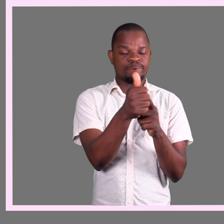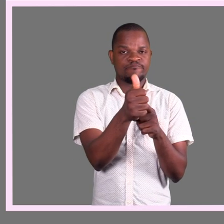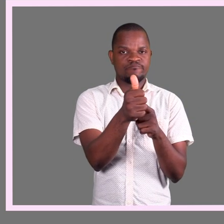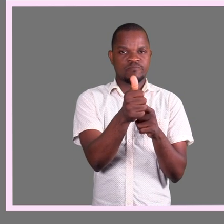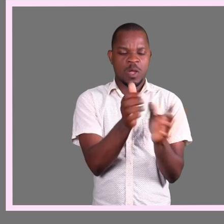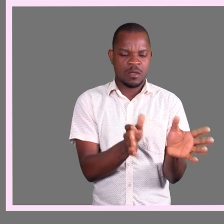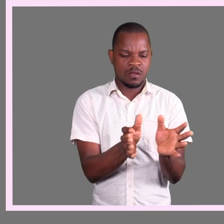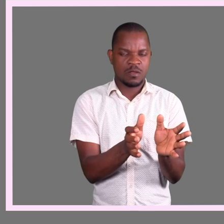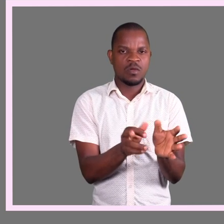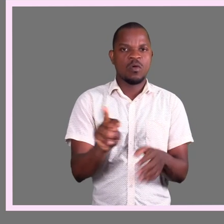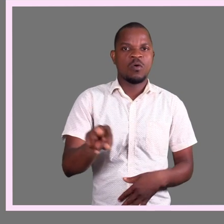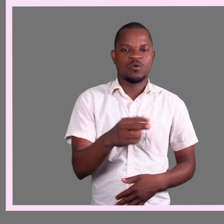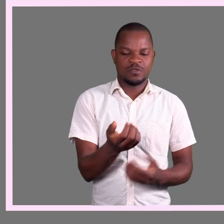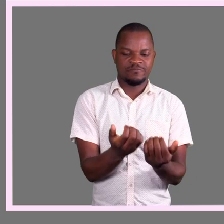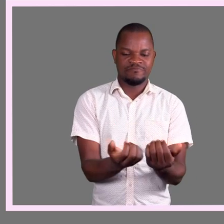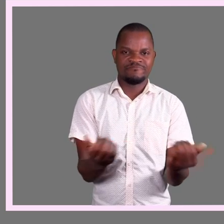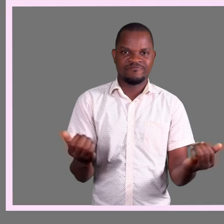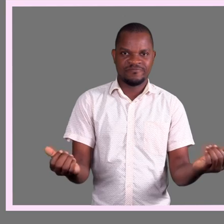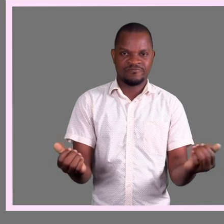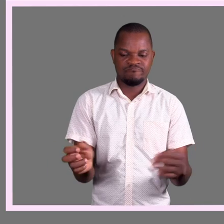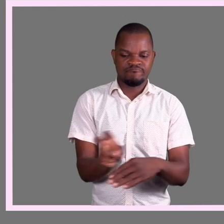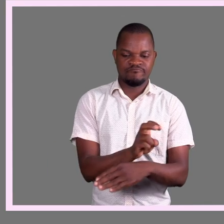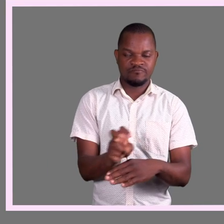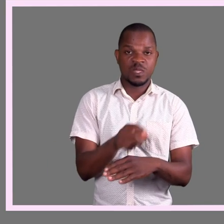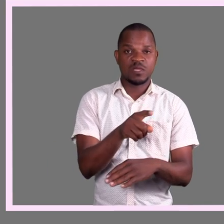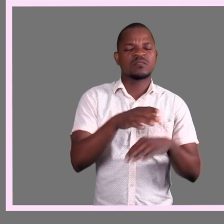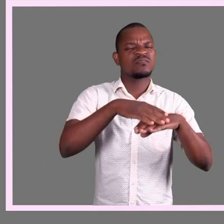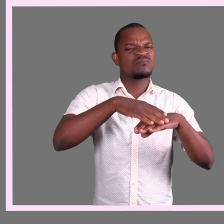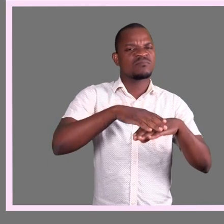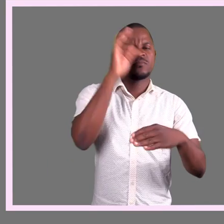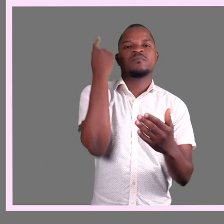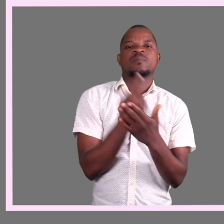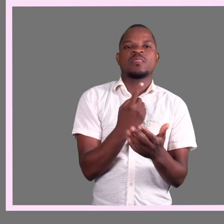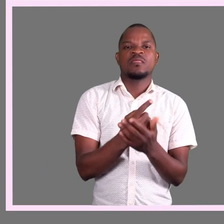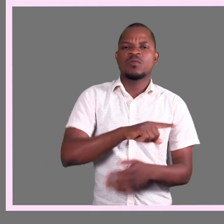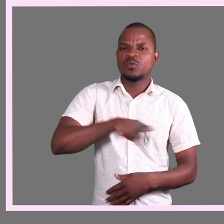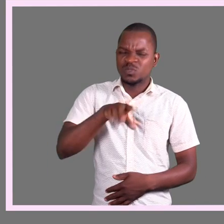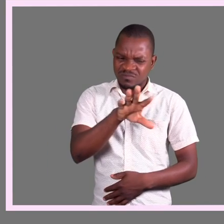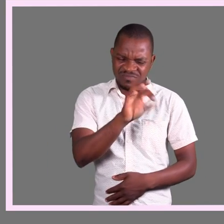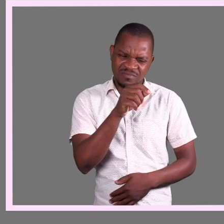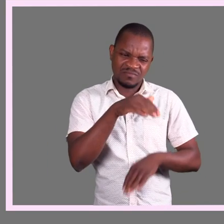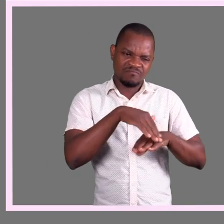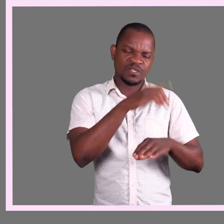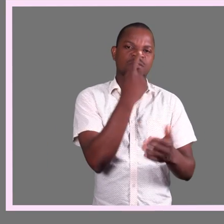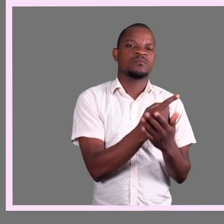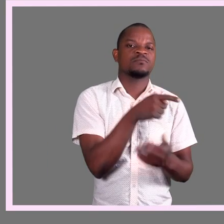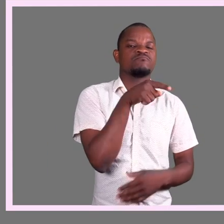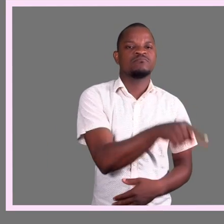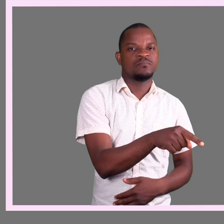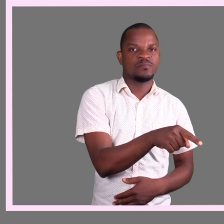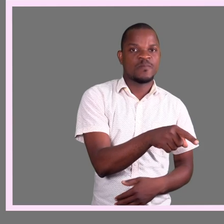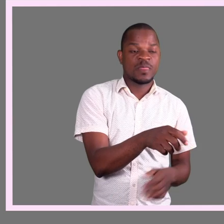e, havendo ainda espaço, já priorizamos os outros grupos que, provavelmente, podem estar,